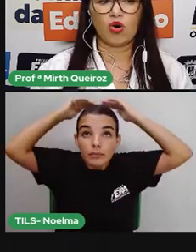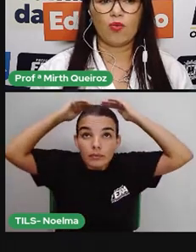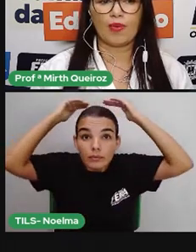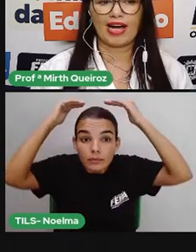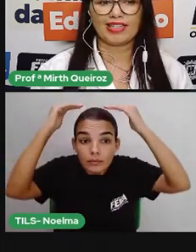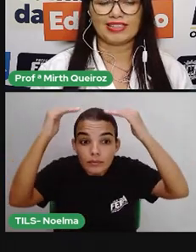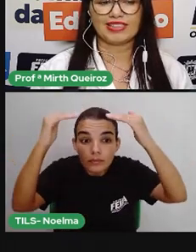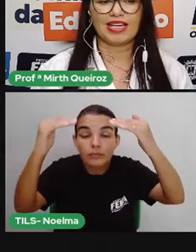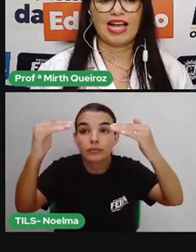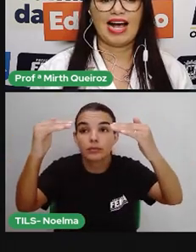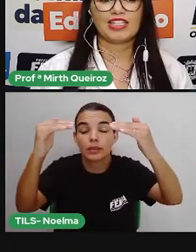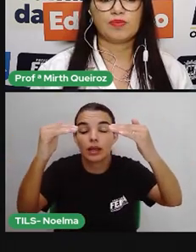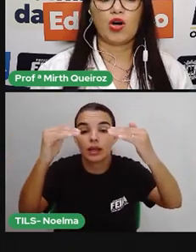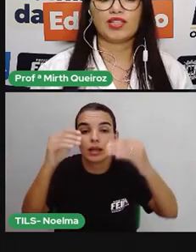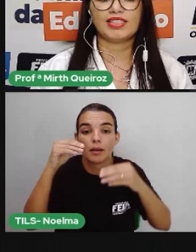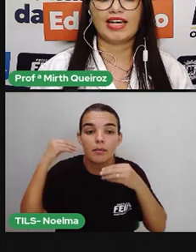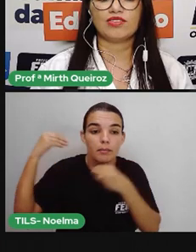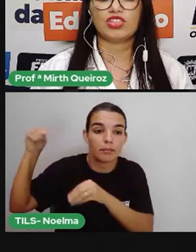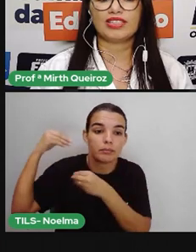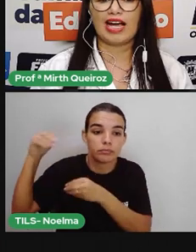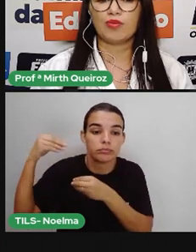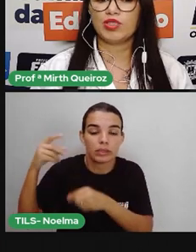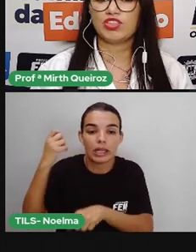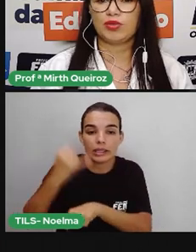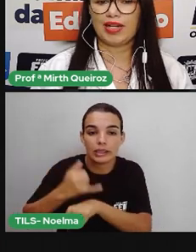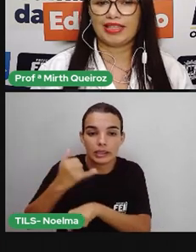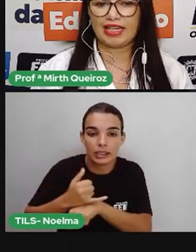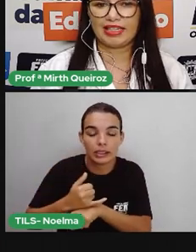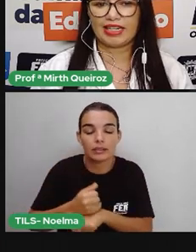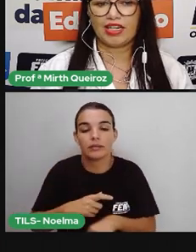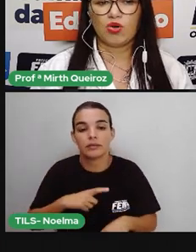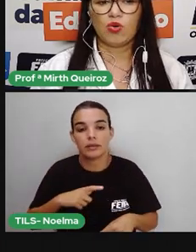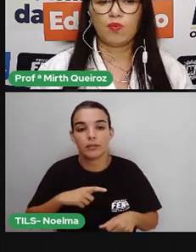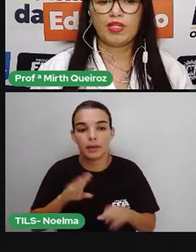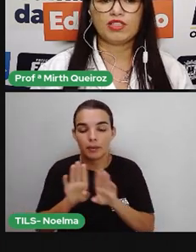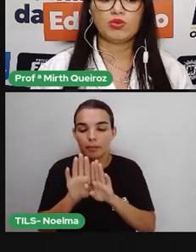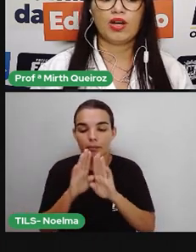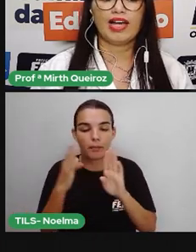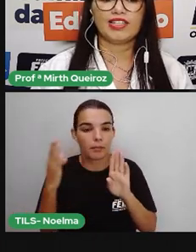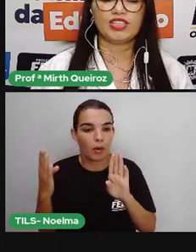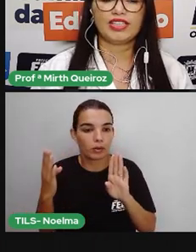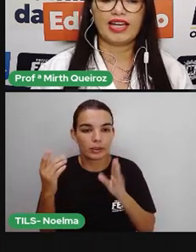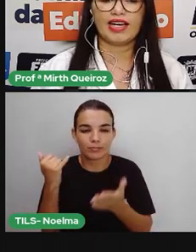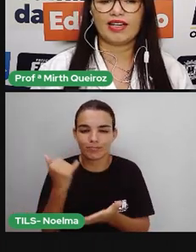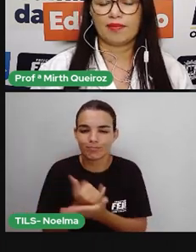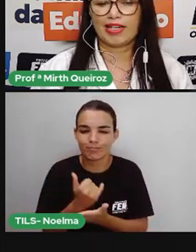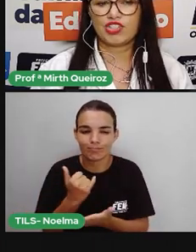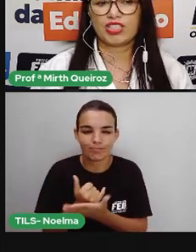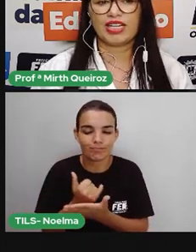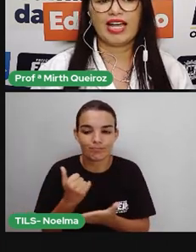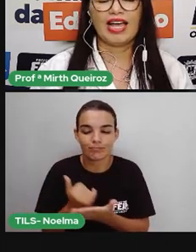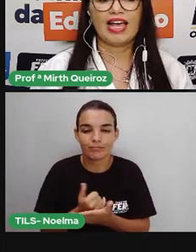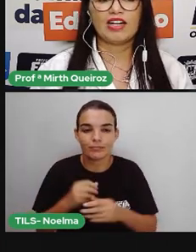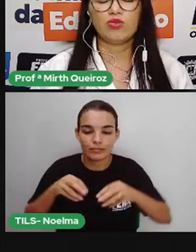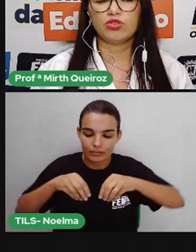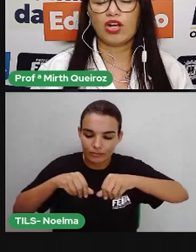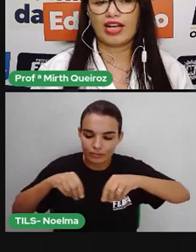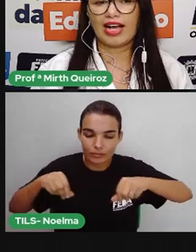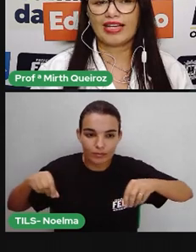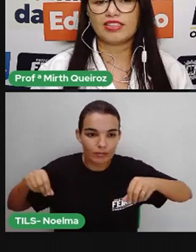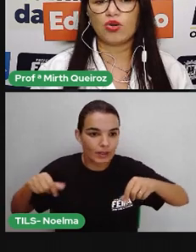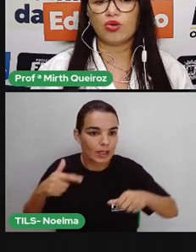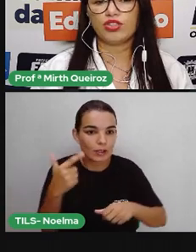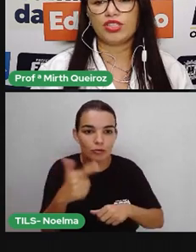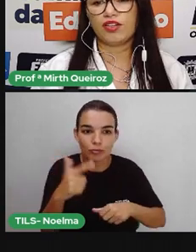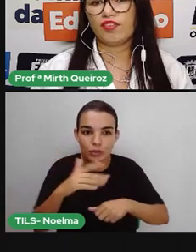telhas ou palha. As portas eram de tábuas de madeira. O piso era de terra batida. Eram os